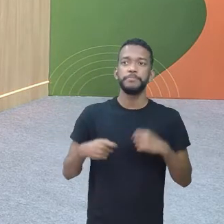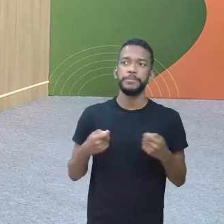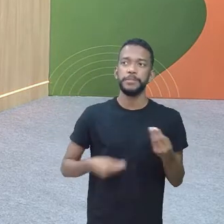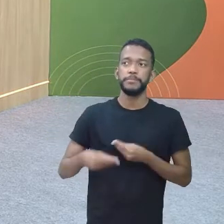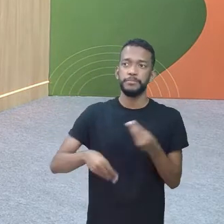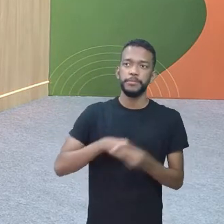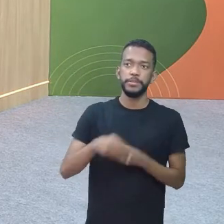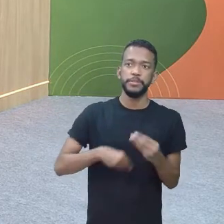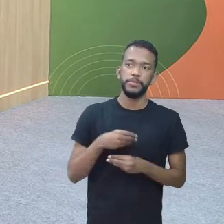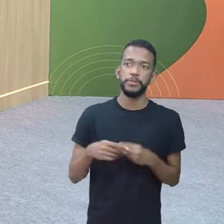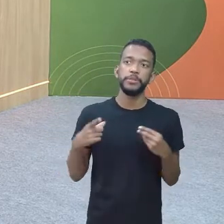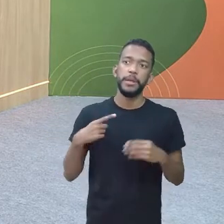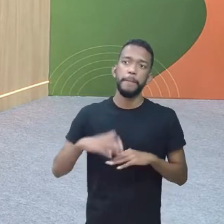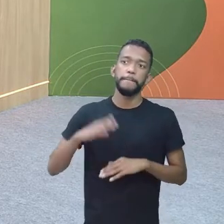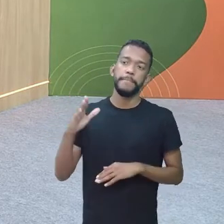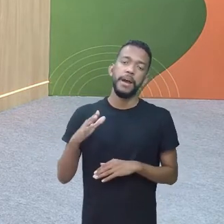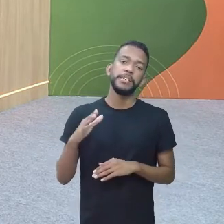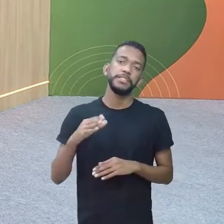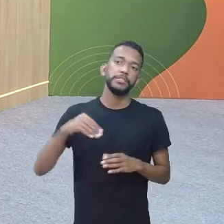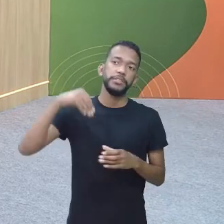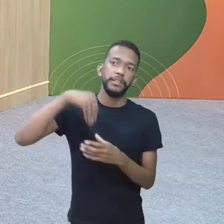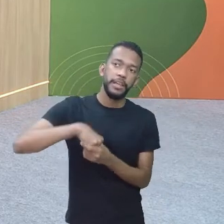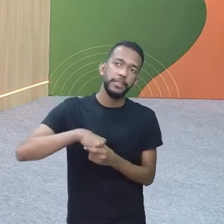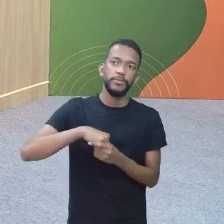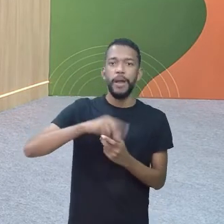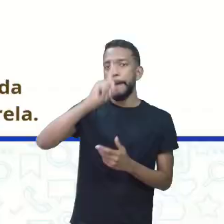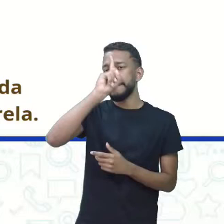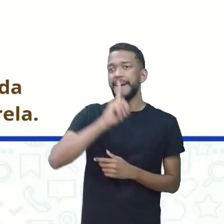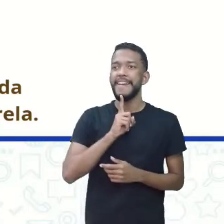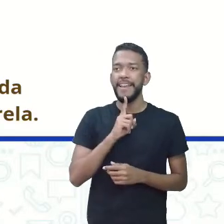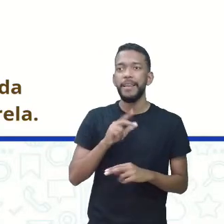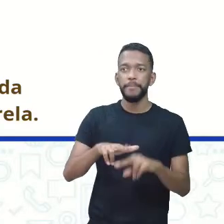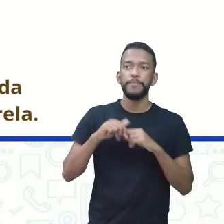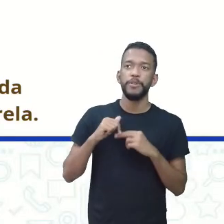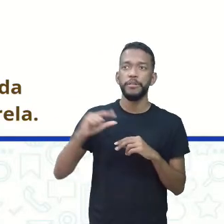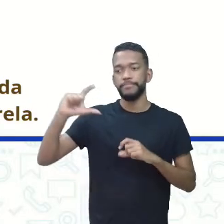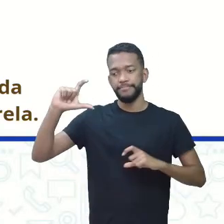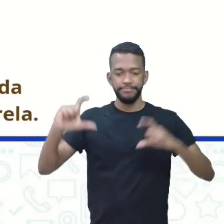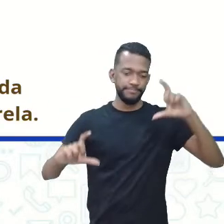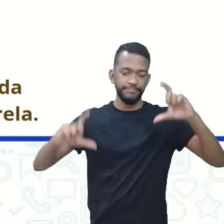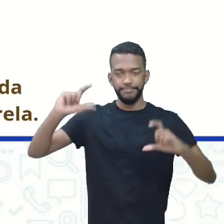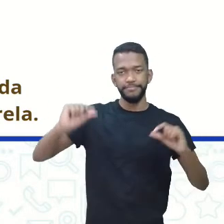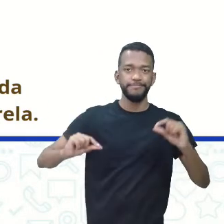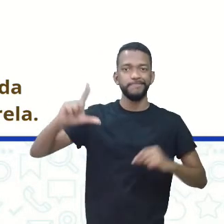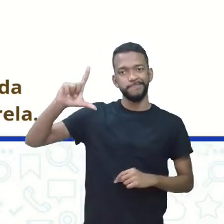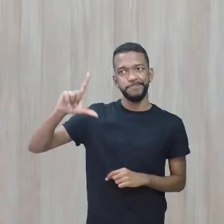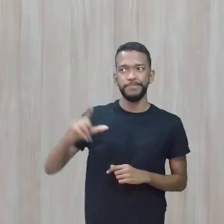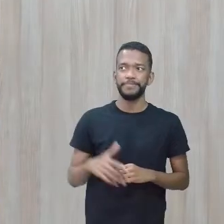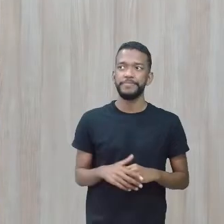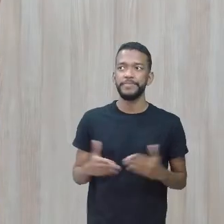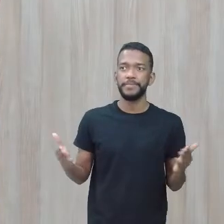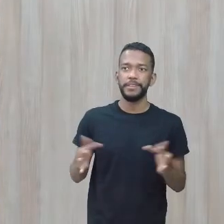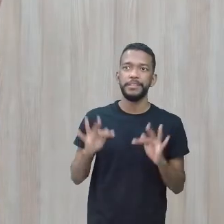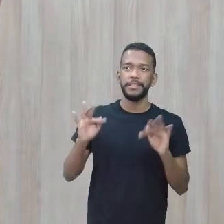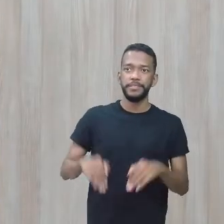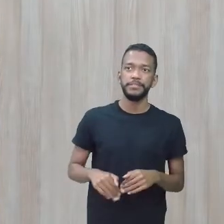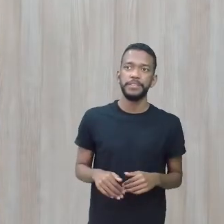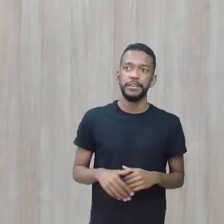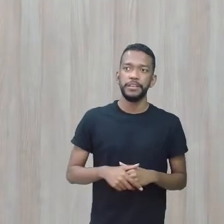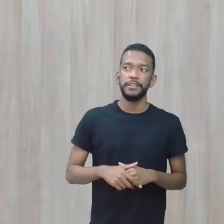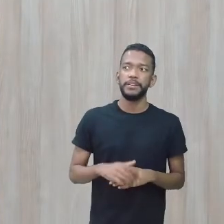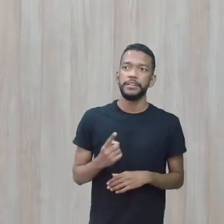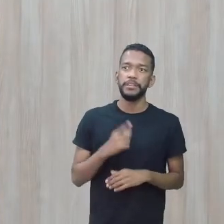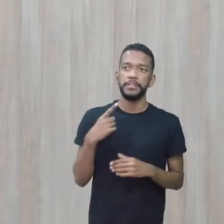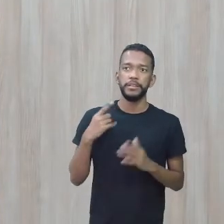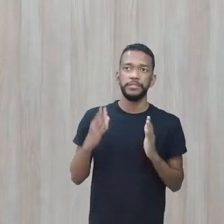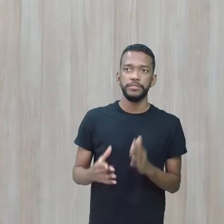mistura, há mais tinta amarela, porque essa fração ficou maior que essa, beleza? Para a gente encerrar, a gente